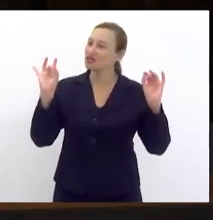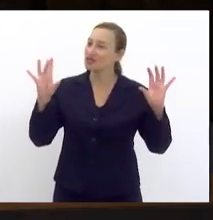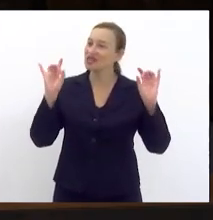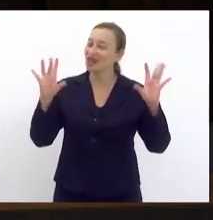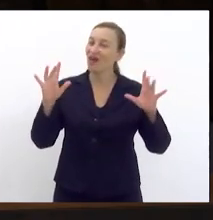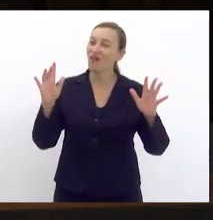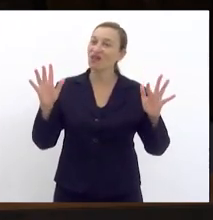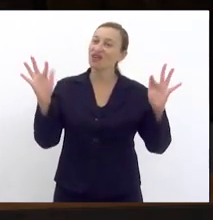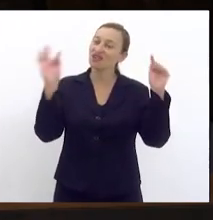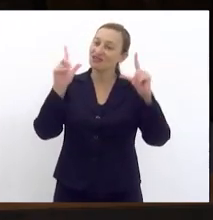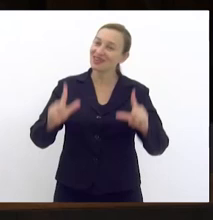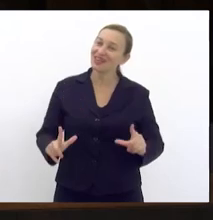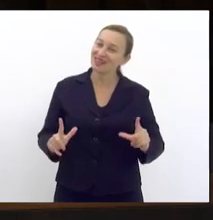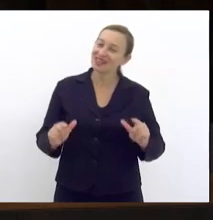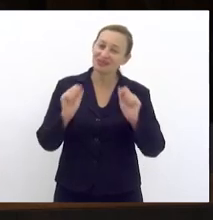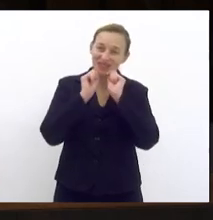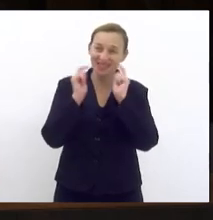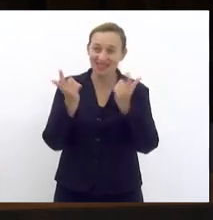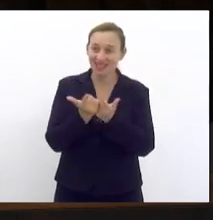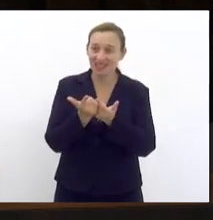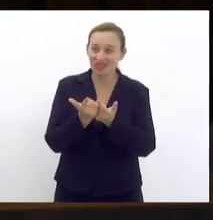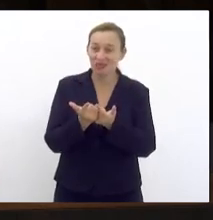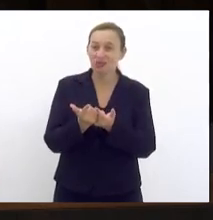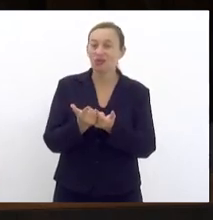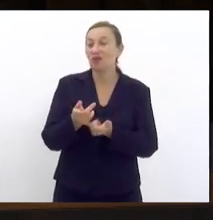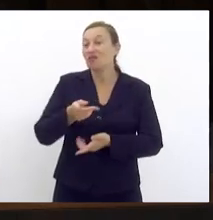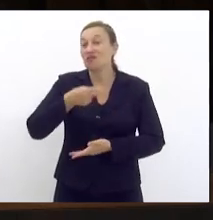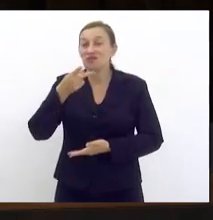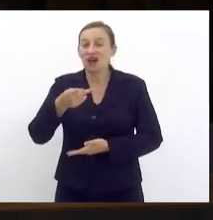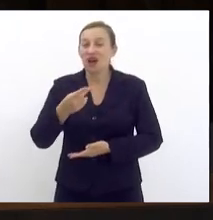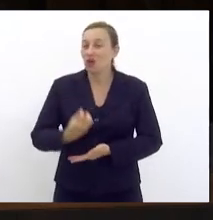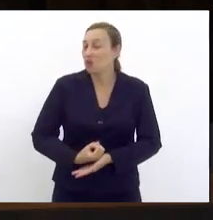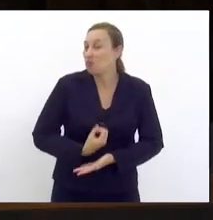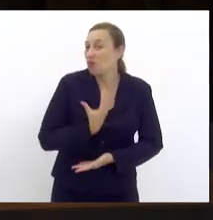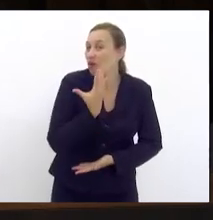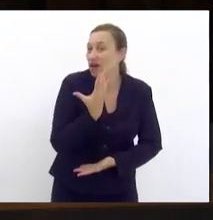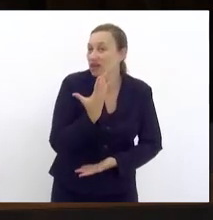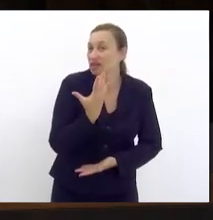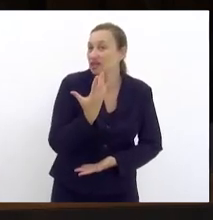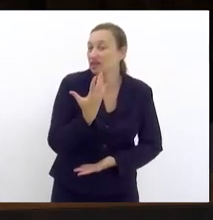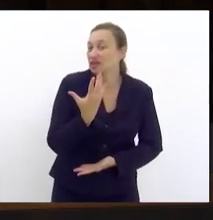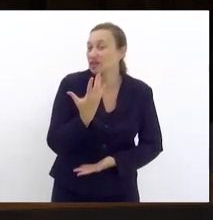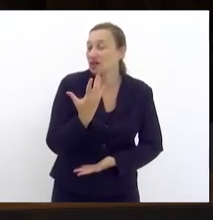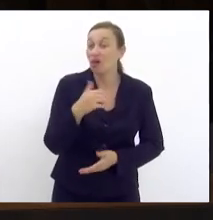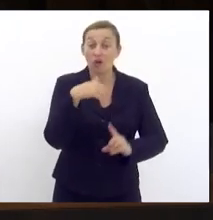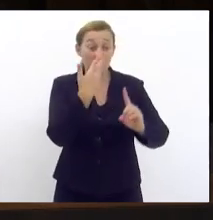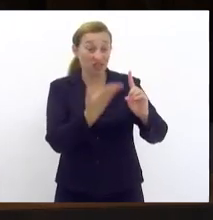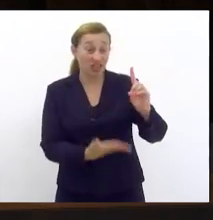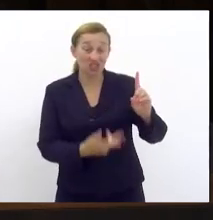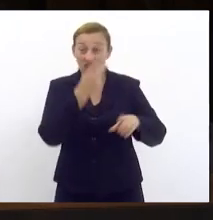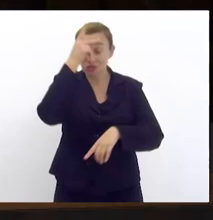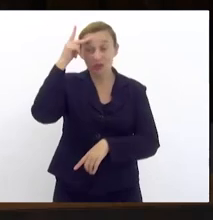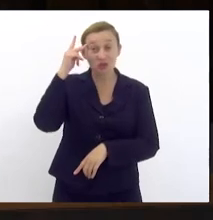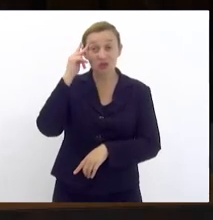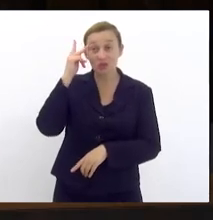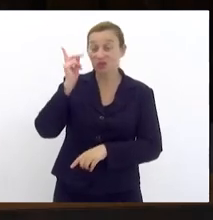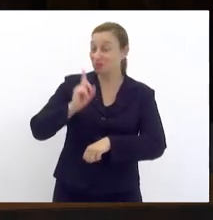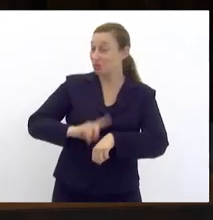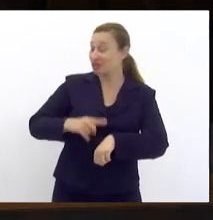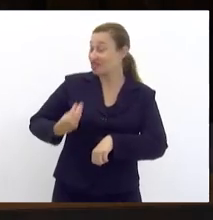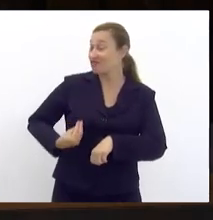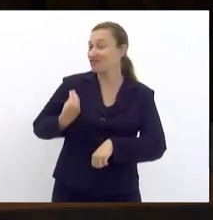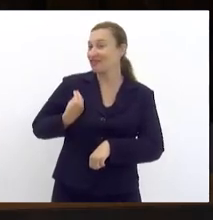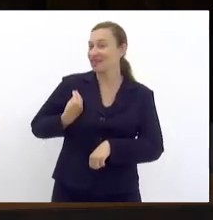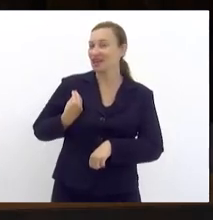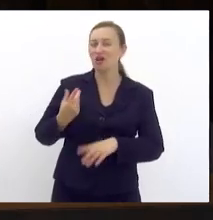Como disse o poeta, é flores em vida. Vamos homenagear as pessoas em vida. Vamos mostrar o nosso carinho,